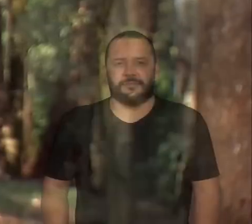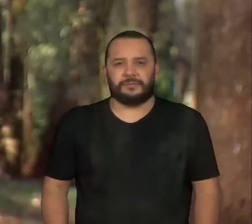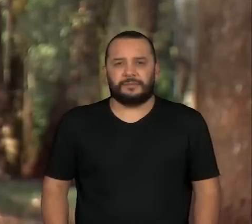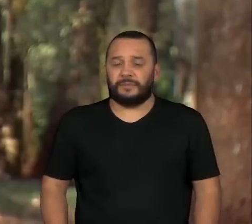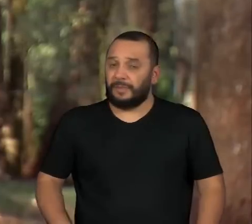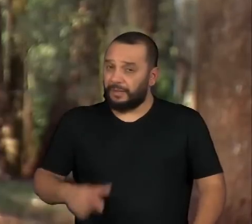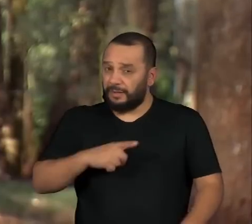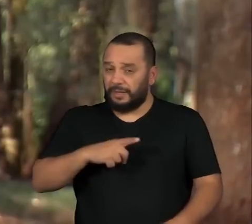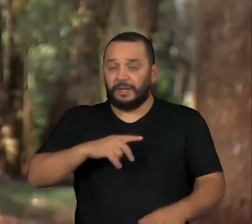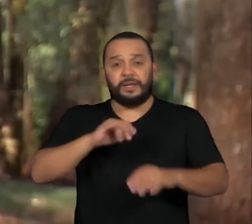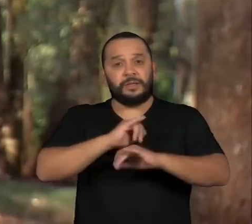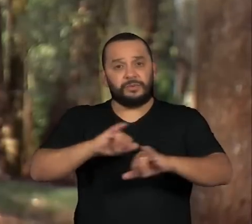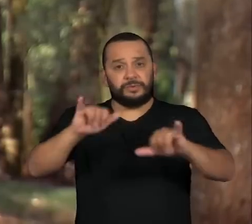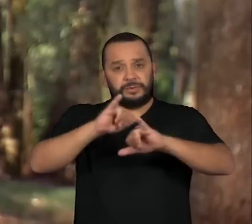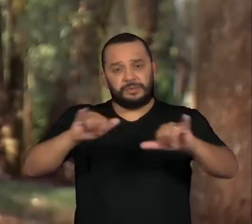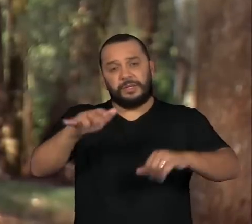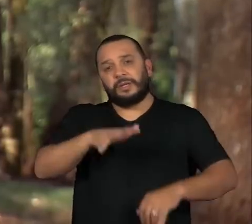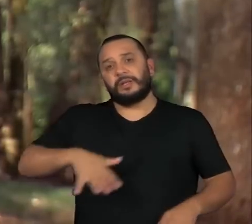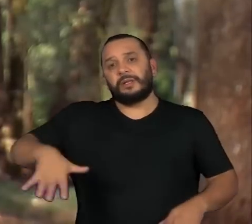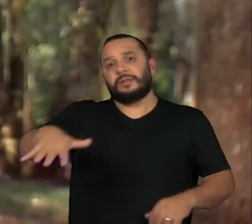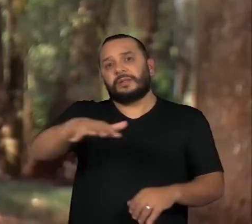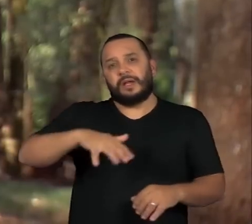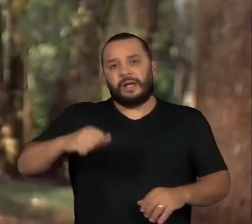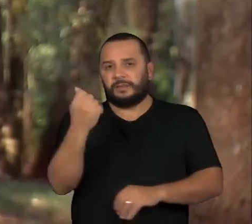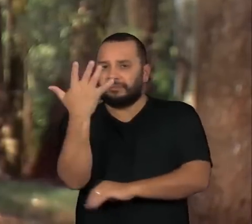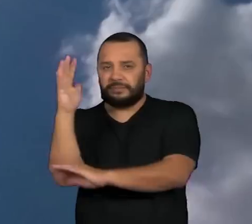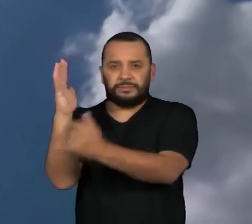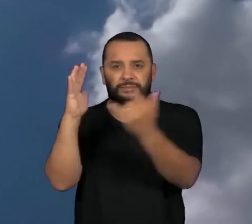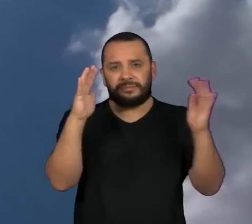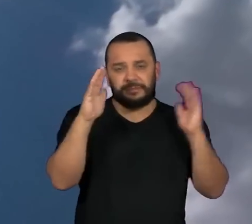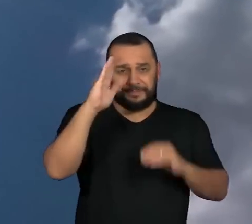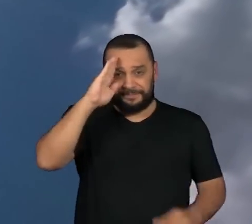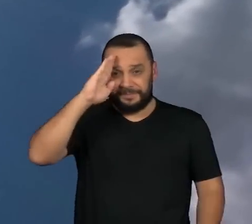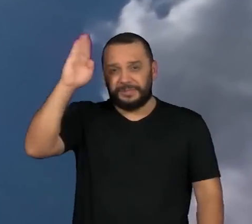Vamos às notícias da área socioambiental que tiveram destaque.